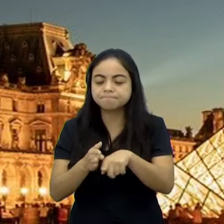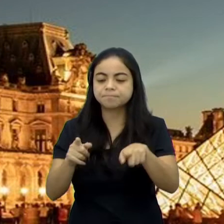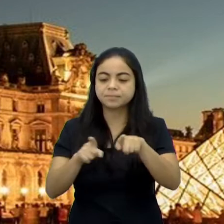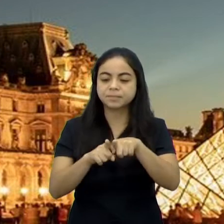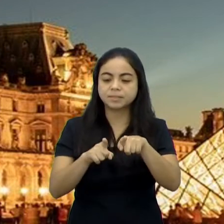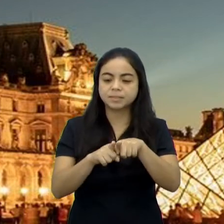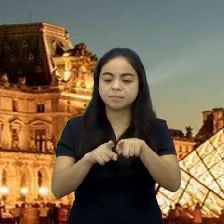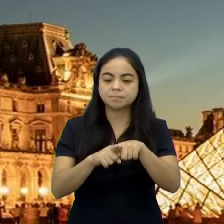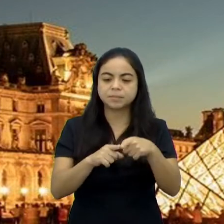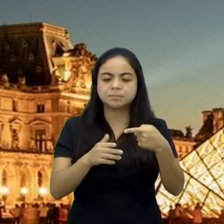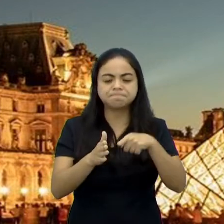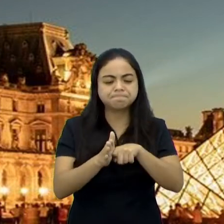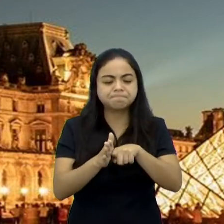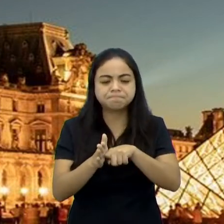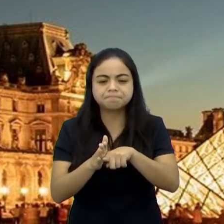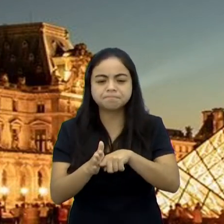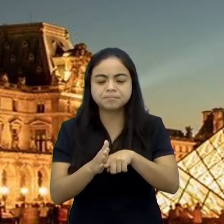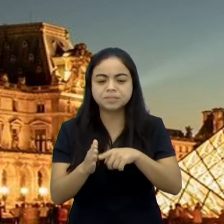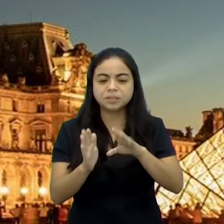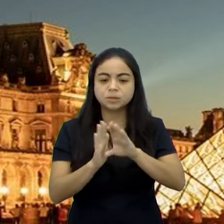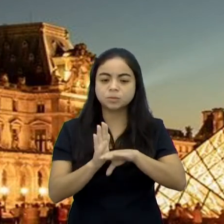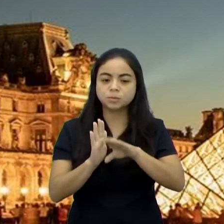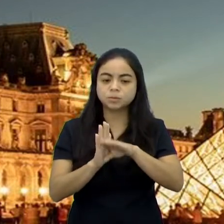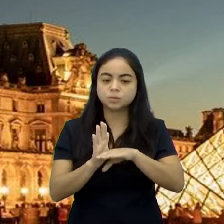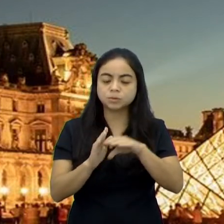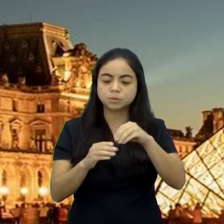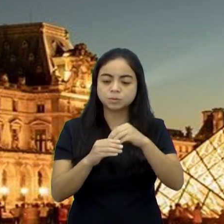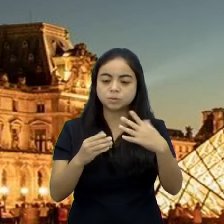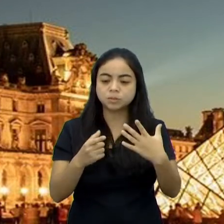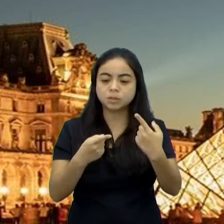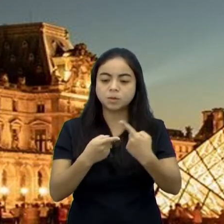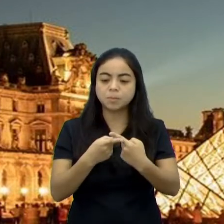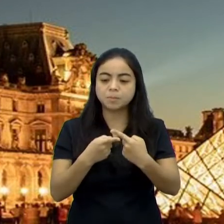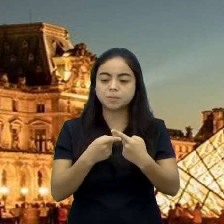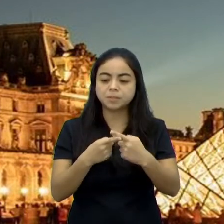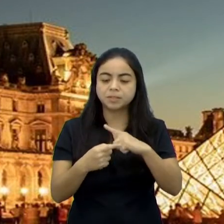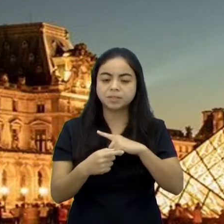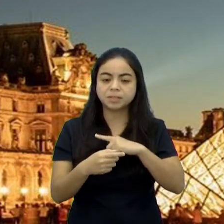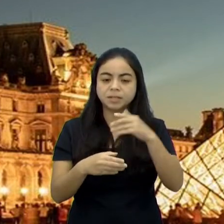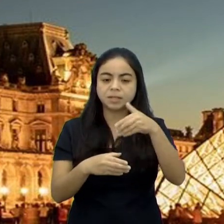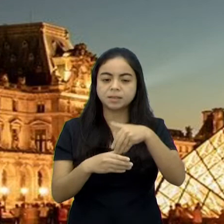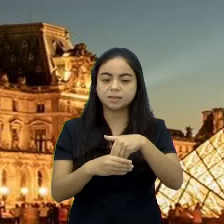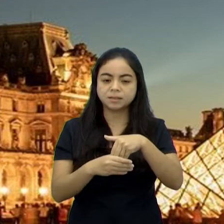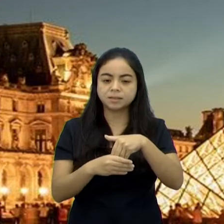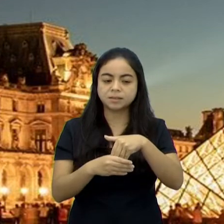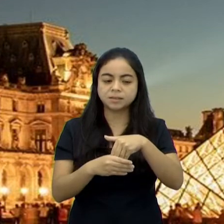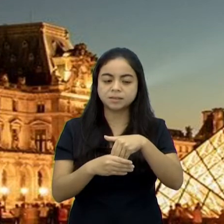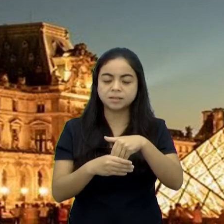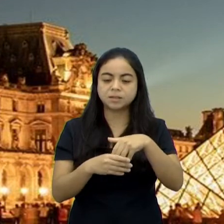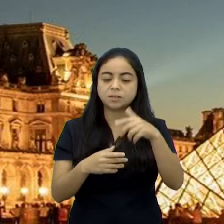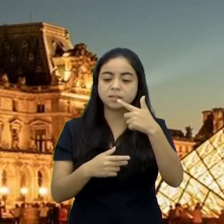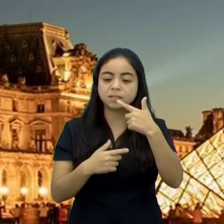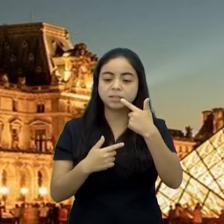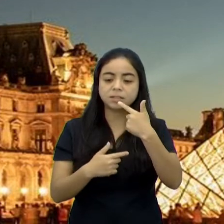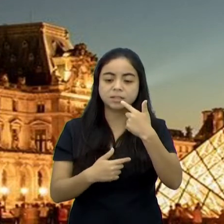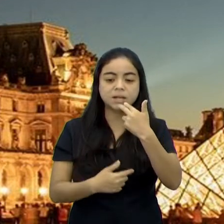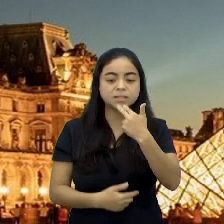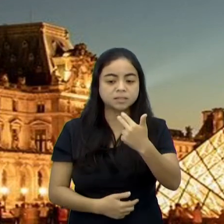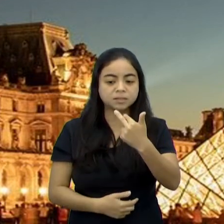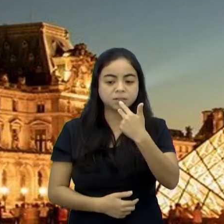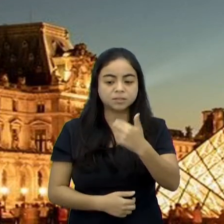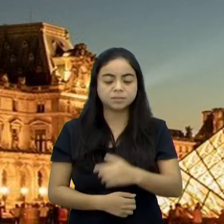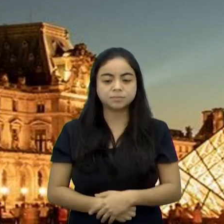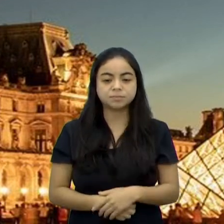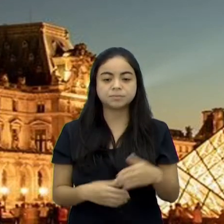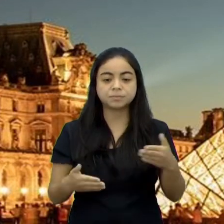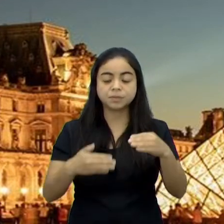também buscar o conceito de forma conteúdo que a gente tem embutido dentro dessa linguagem. E aí, agora